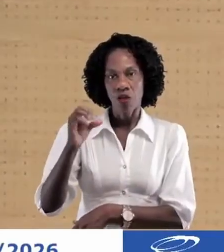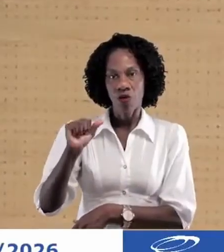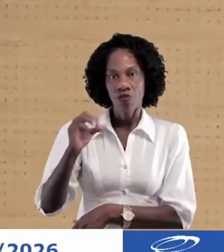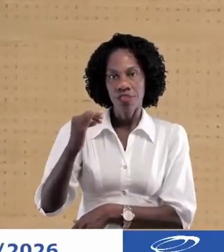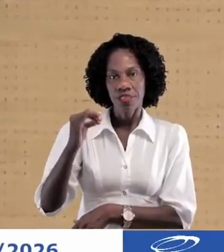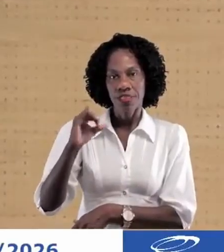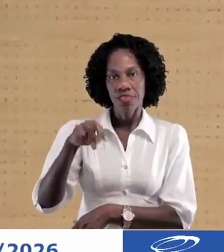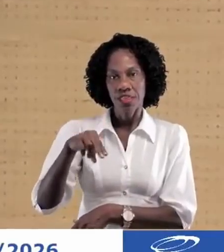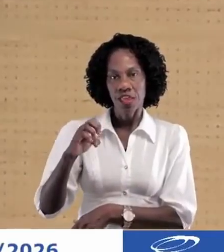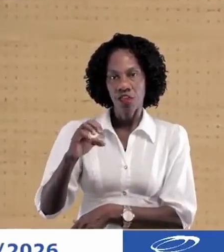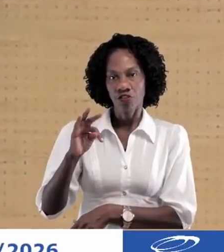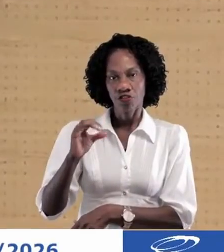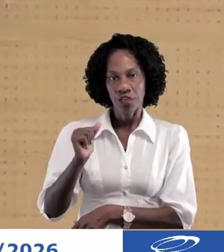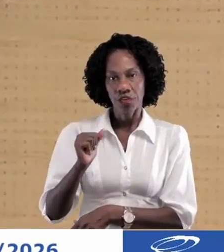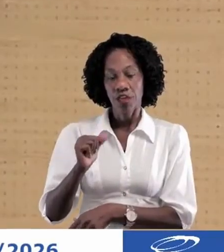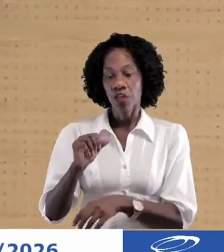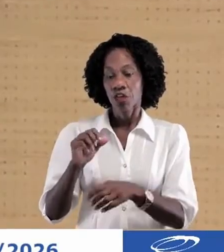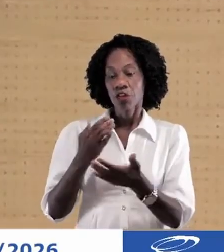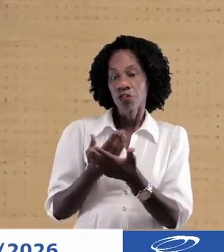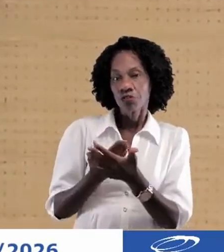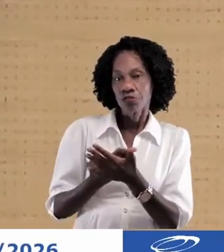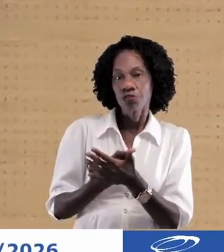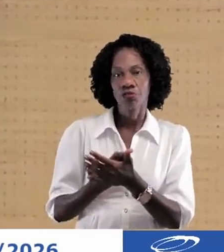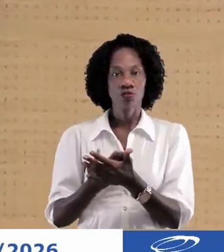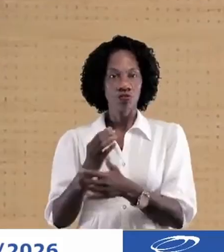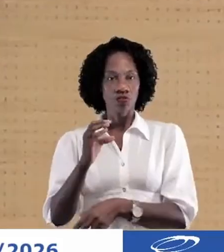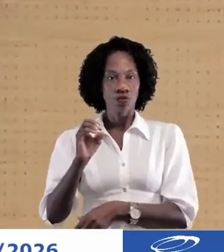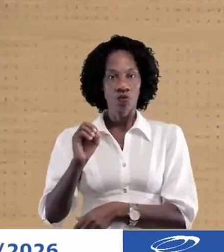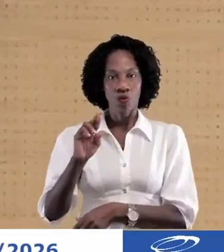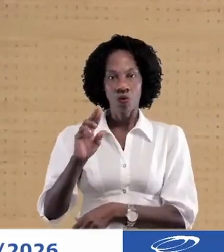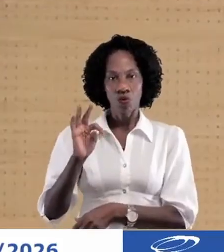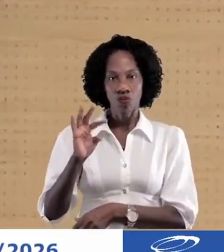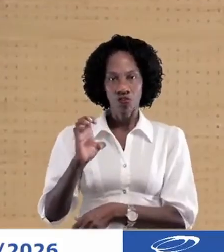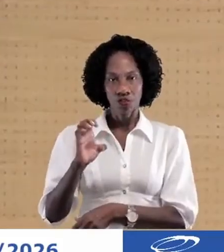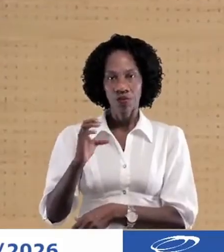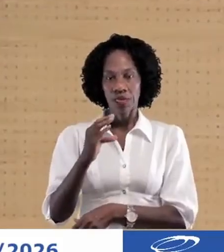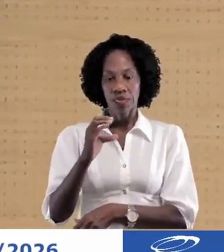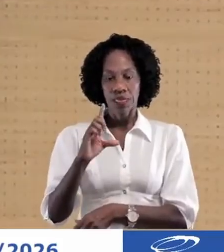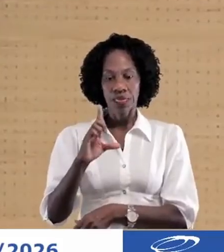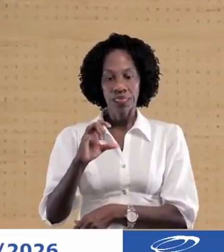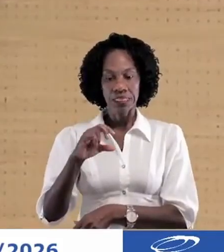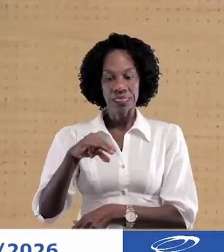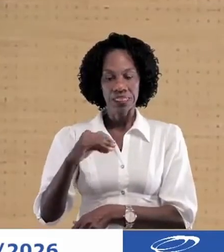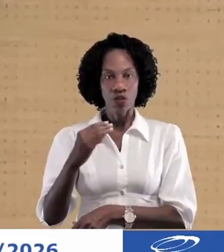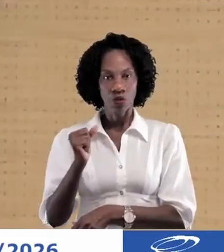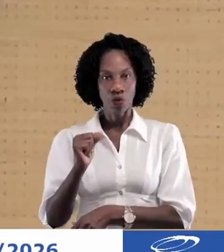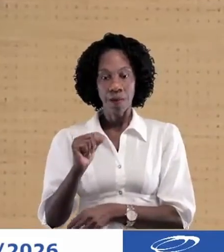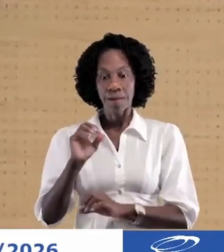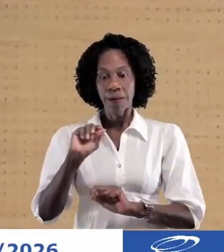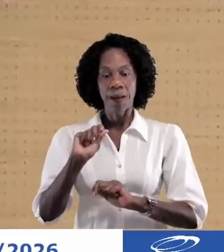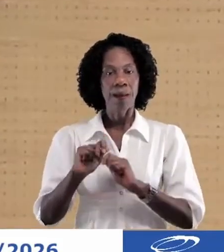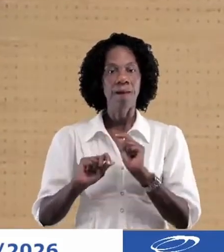grande porte e estudos de coorte clínicos para aprimorar a prevenção, o diagnóstico e o tratamento de infecções